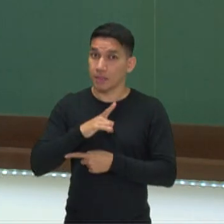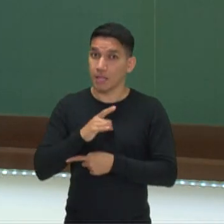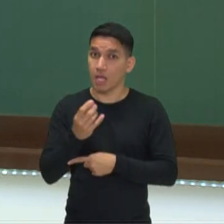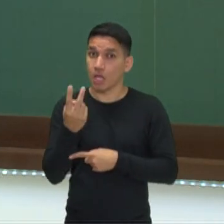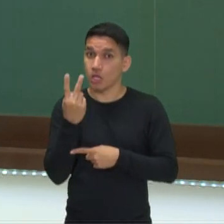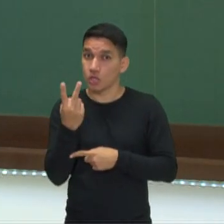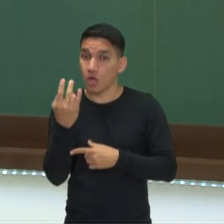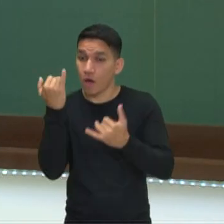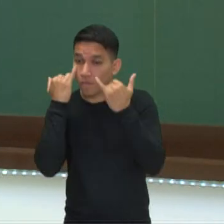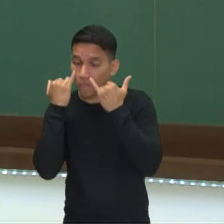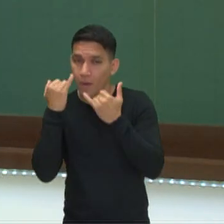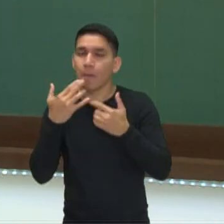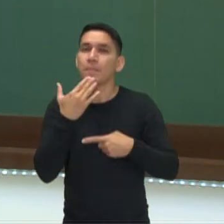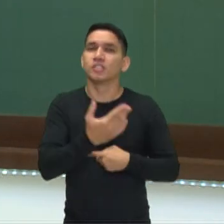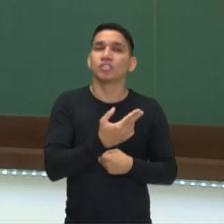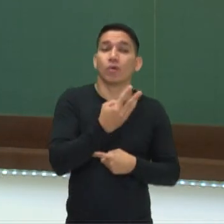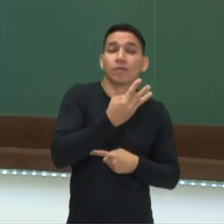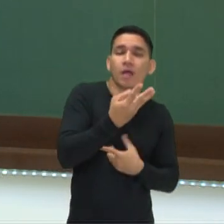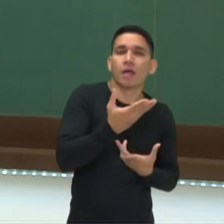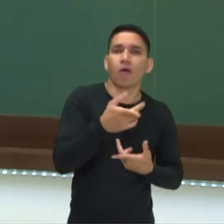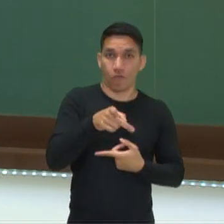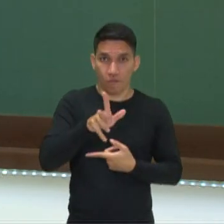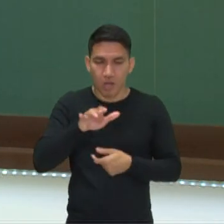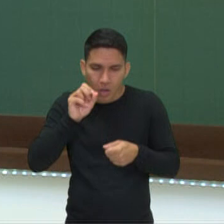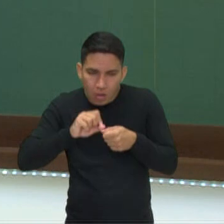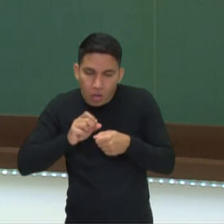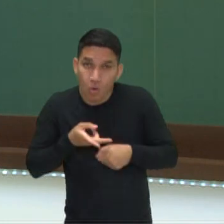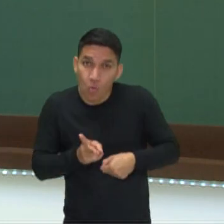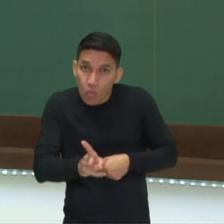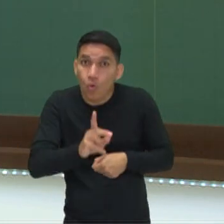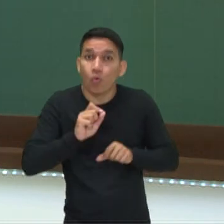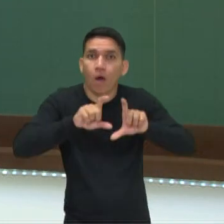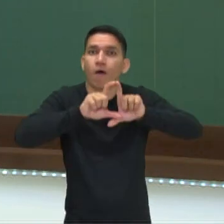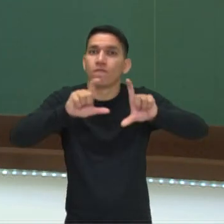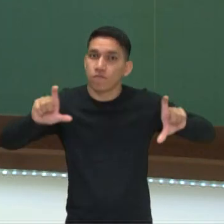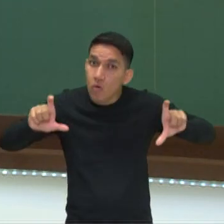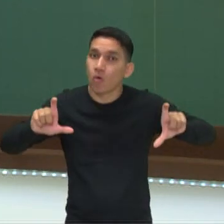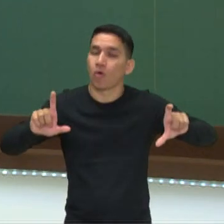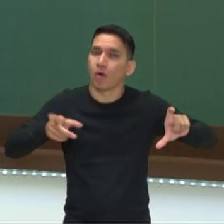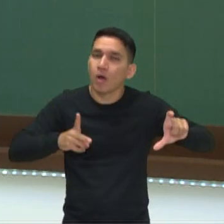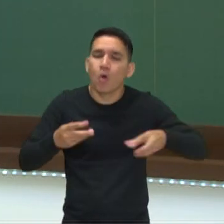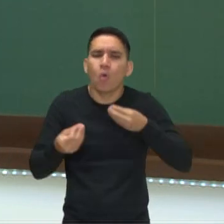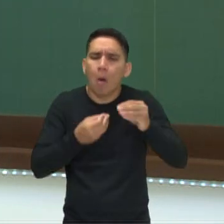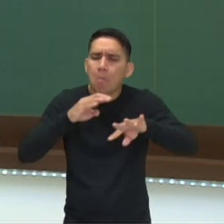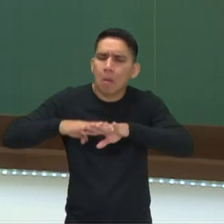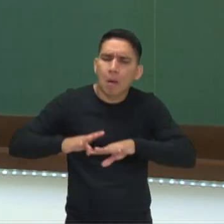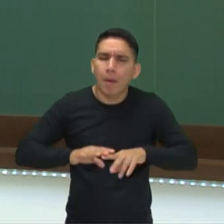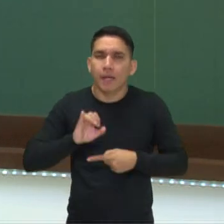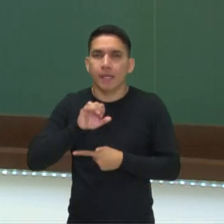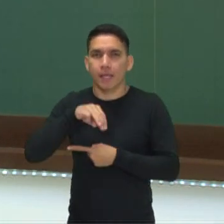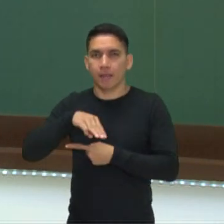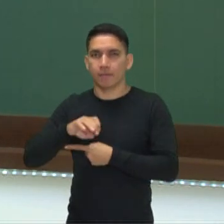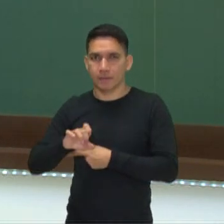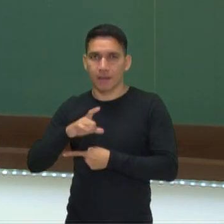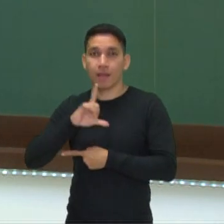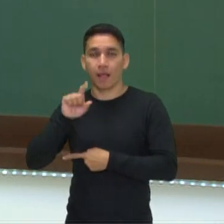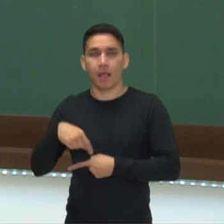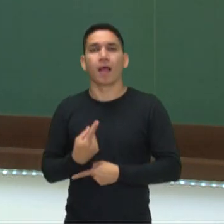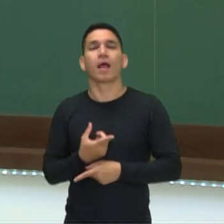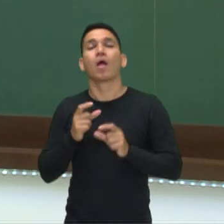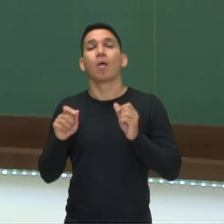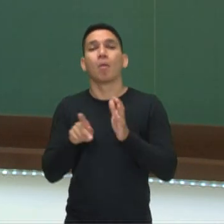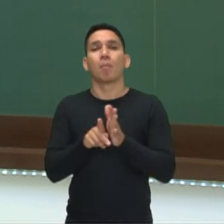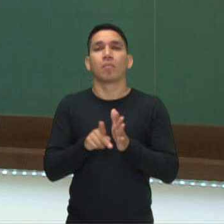pedido o terceiro. Então, você vai continuar usando aquela fórmula para calcular o IMC, massa dividido por altura